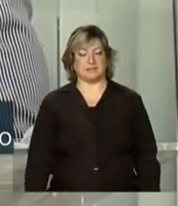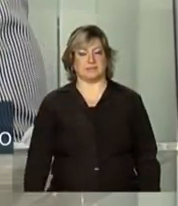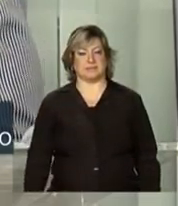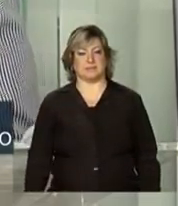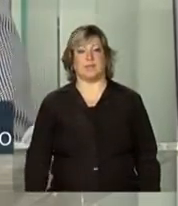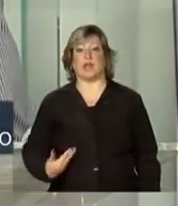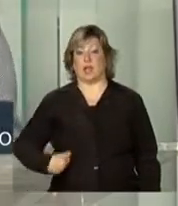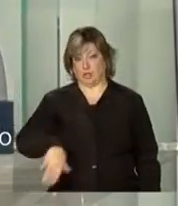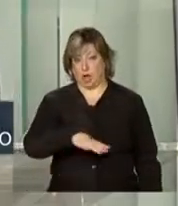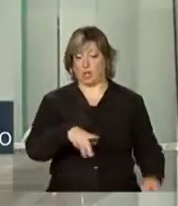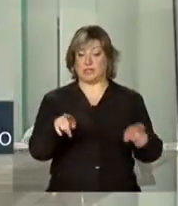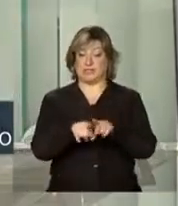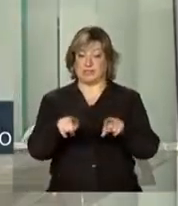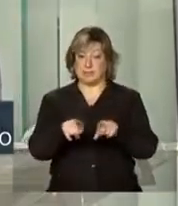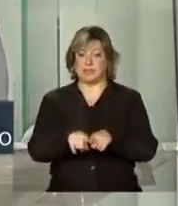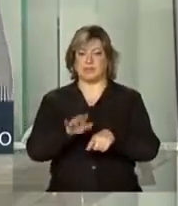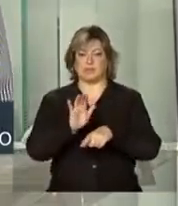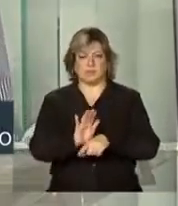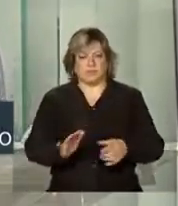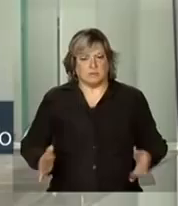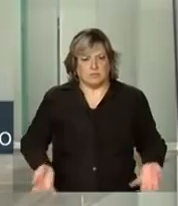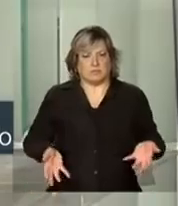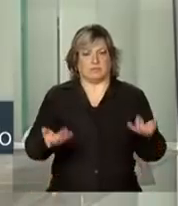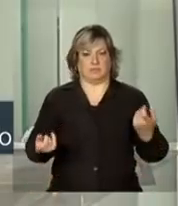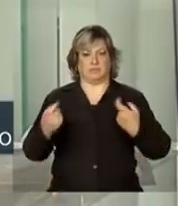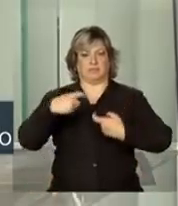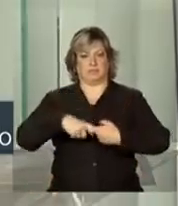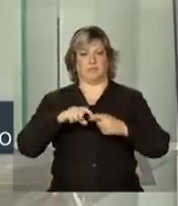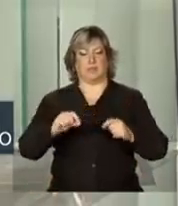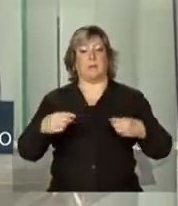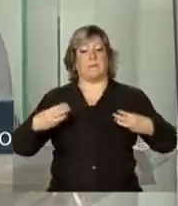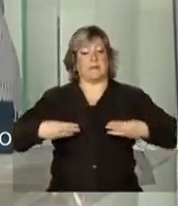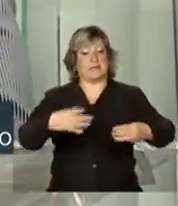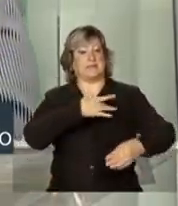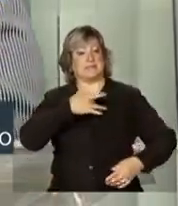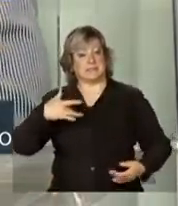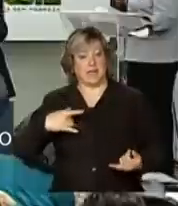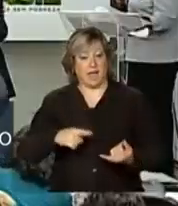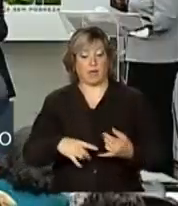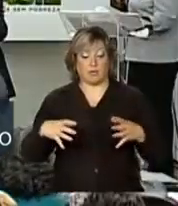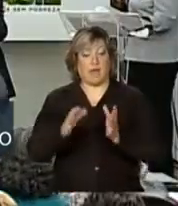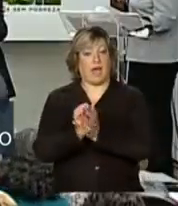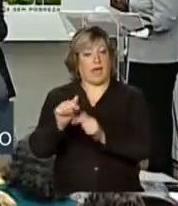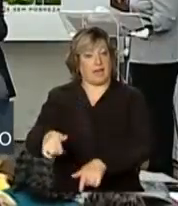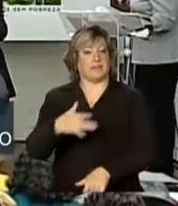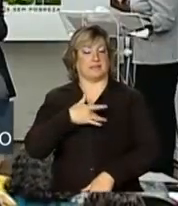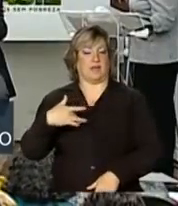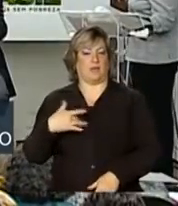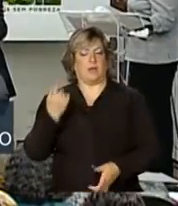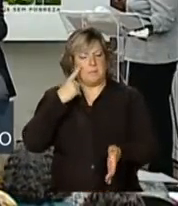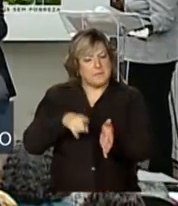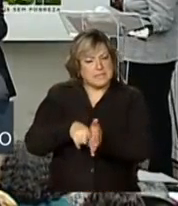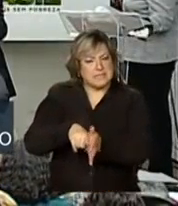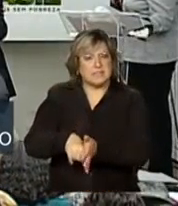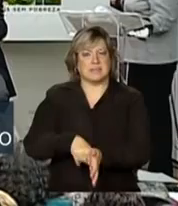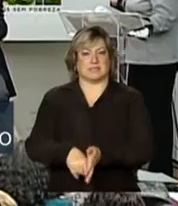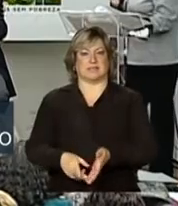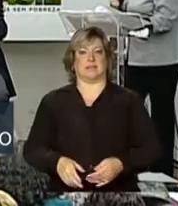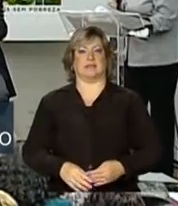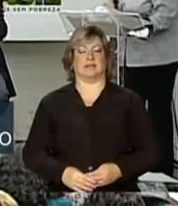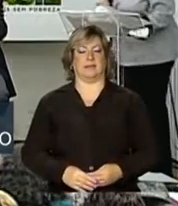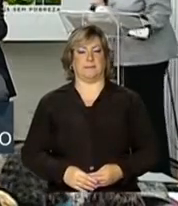E nós também impulsionamos parcerias do Ministério da Saúde na área da saúde, com pesquisas,